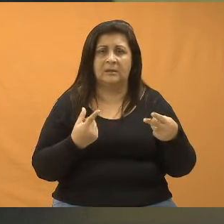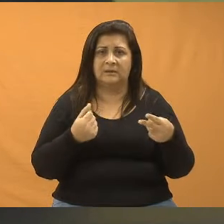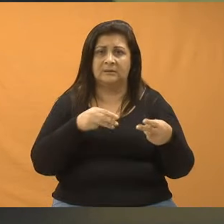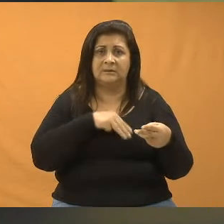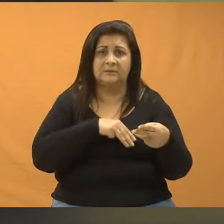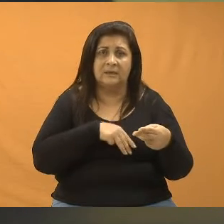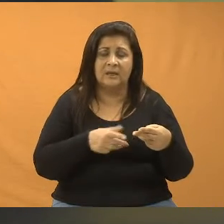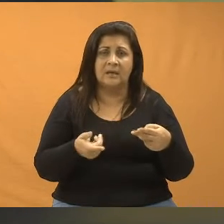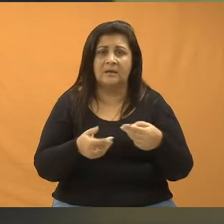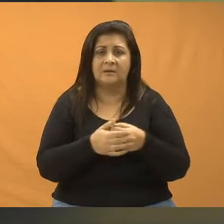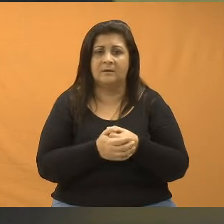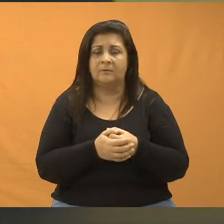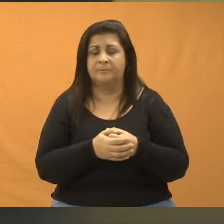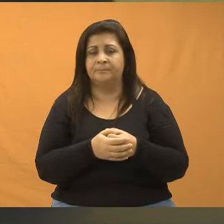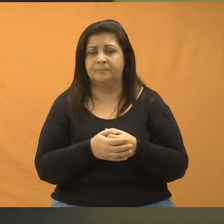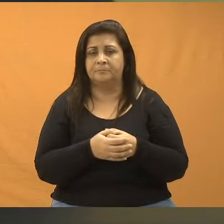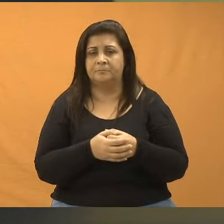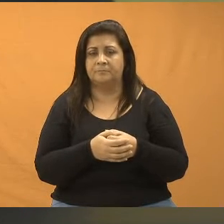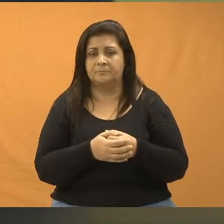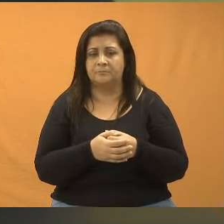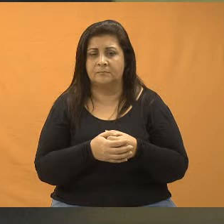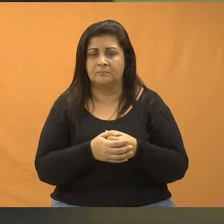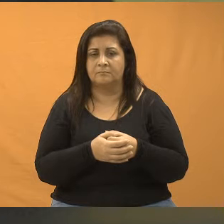de pagamento, que é mais de 1/3